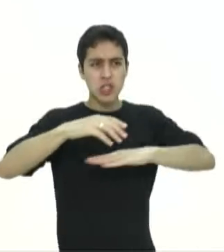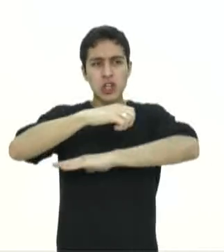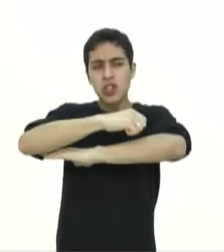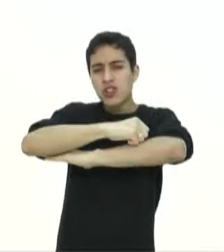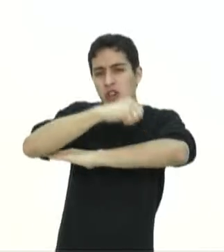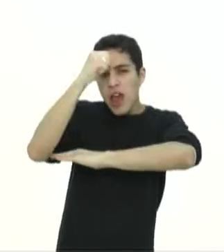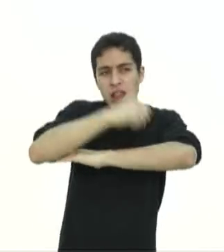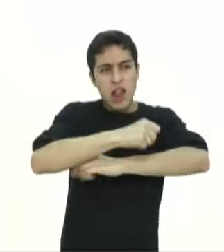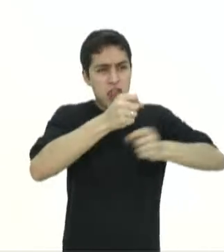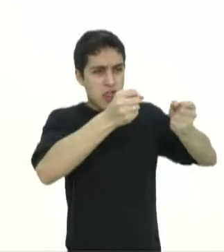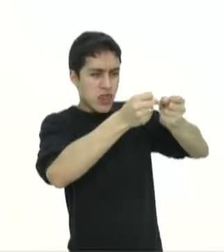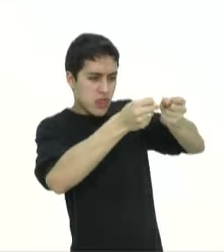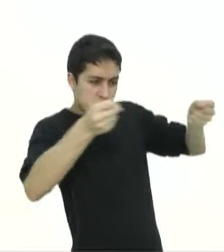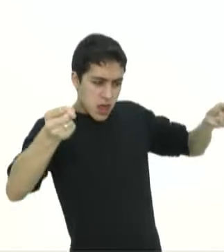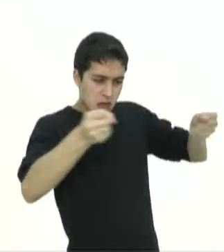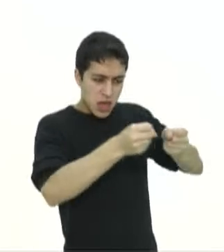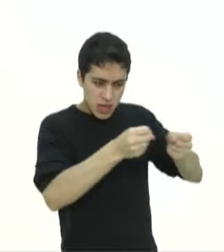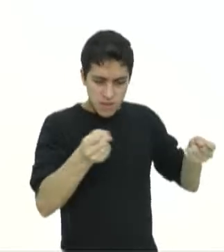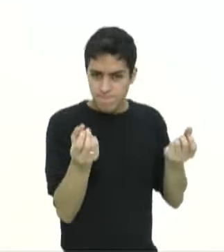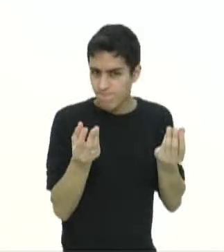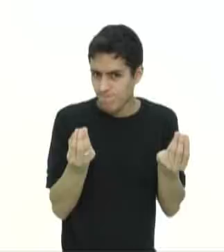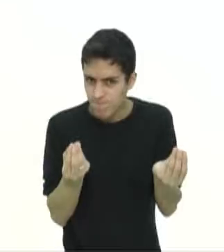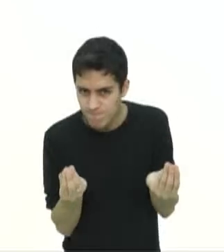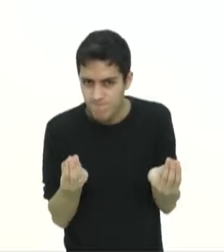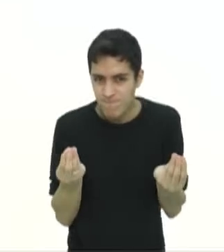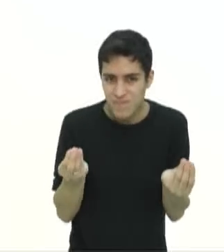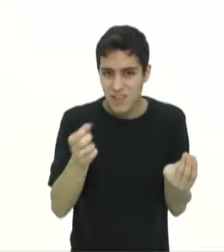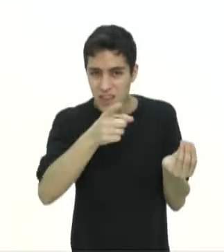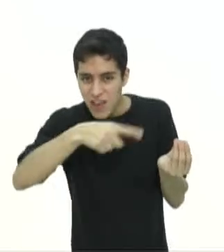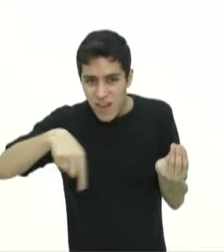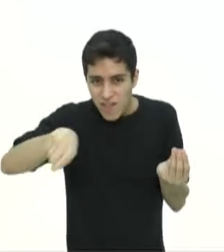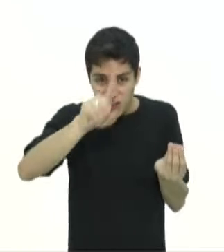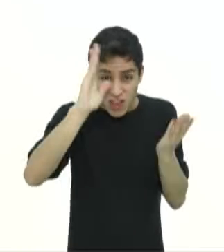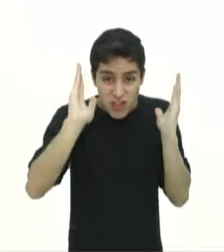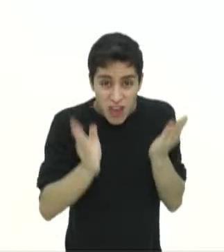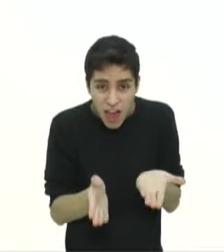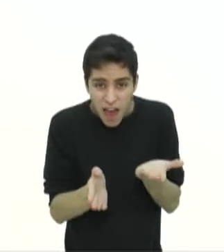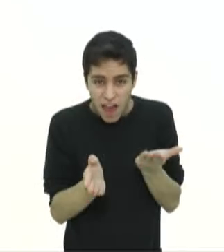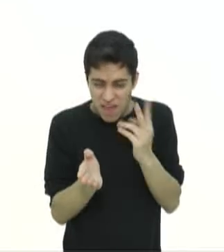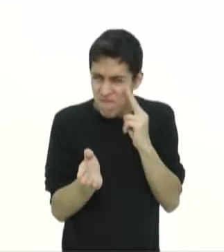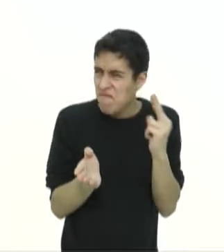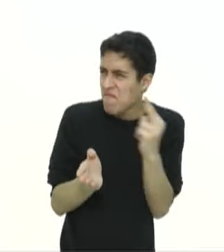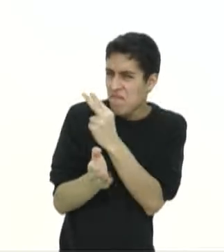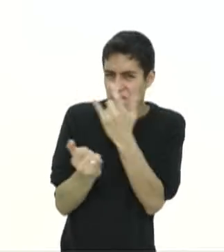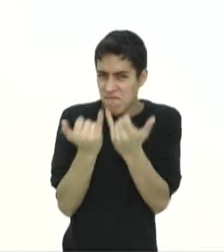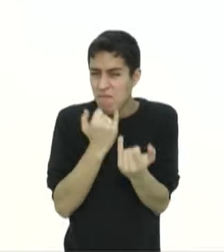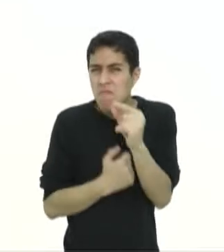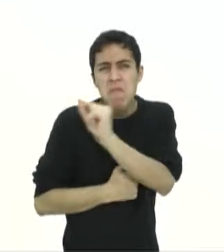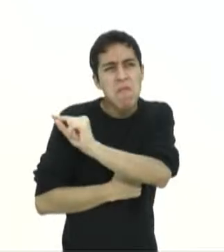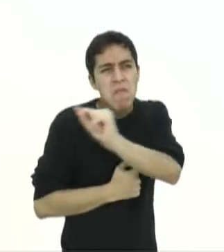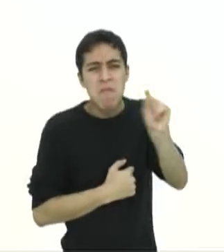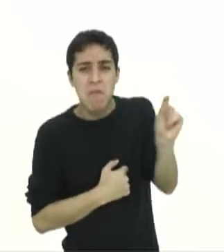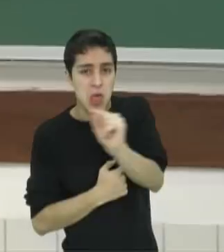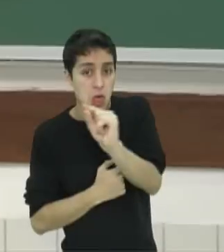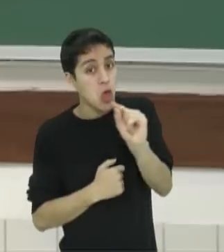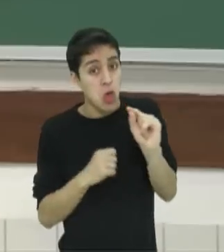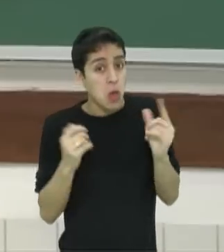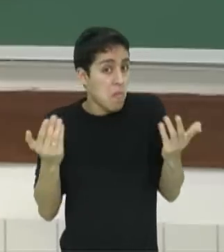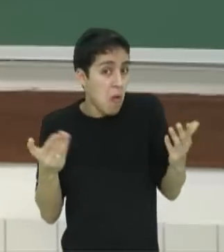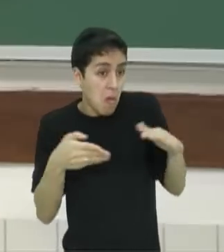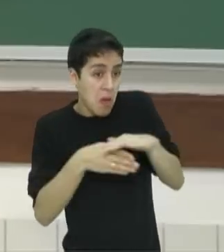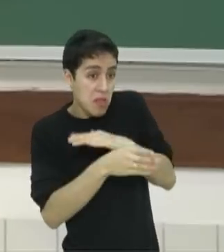portas. Muito bem, você já viu construção semelhante com essa? Ou já entrou nessa